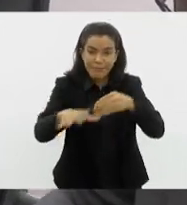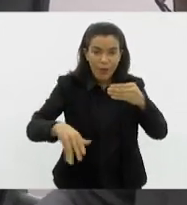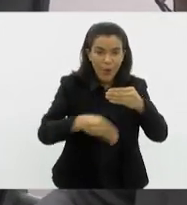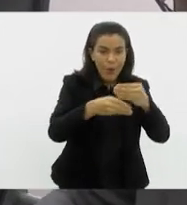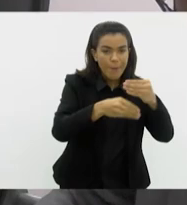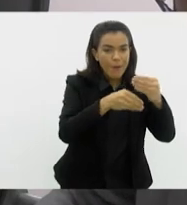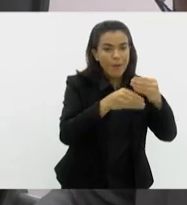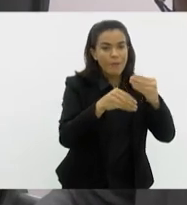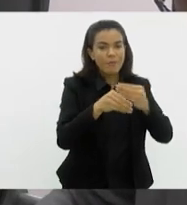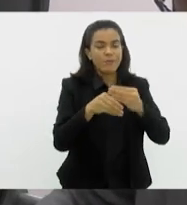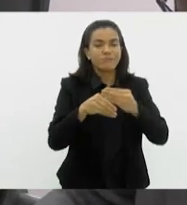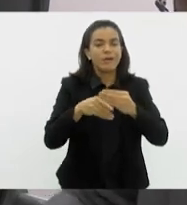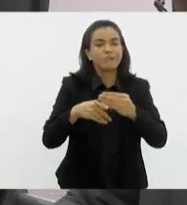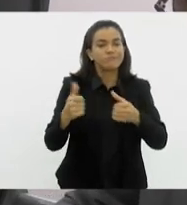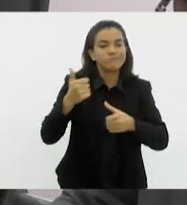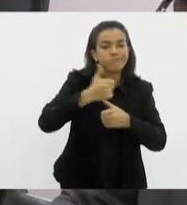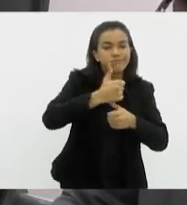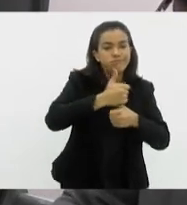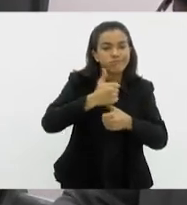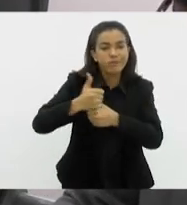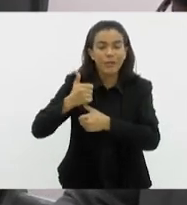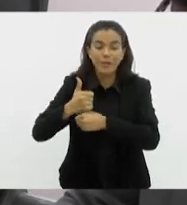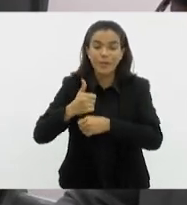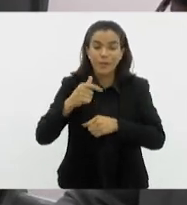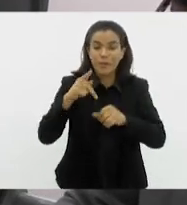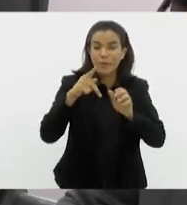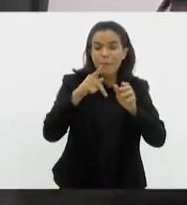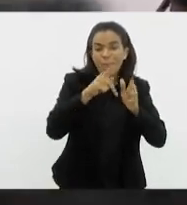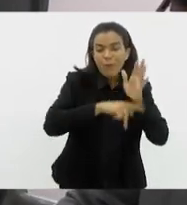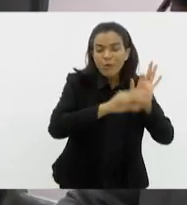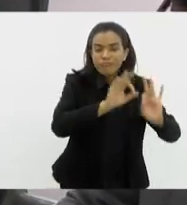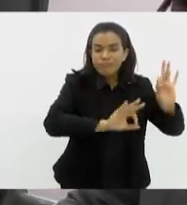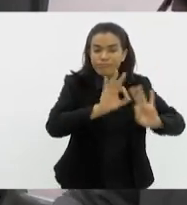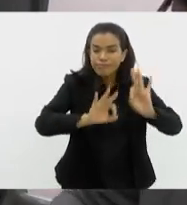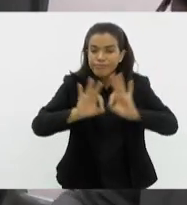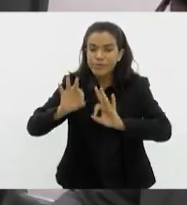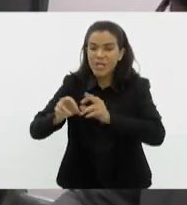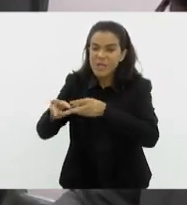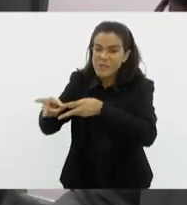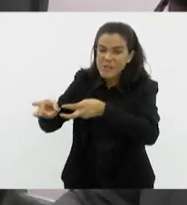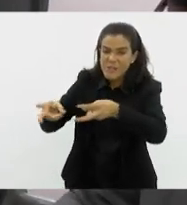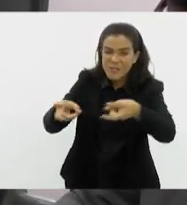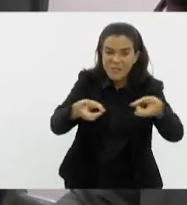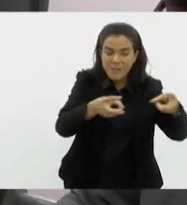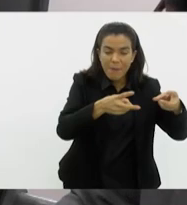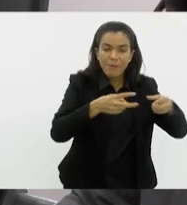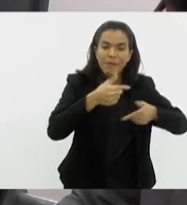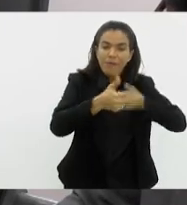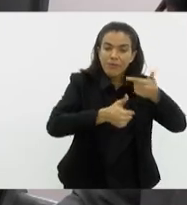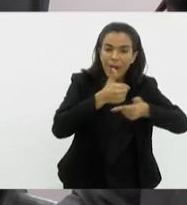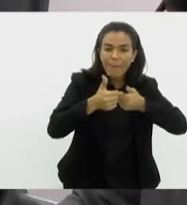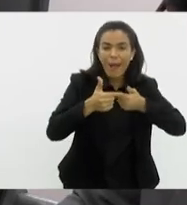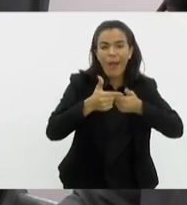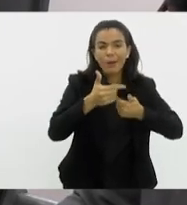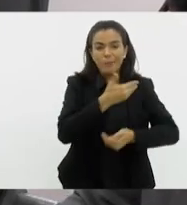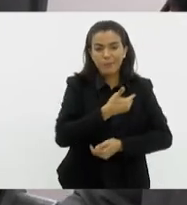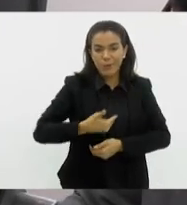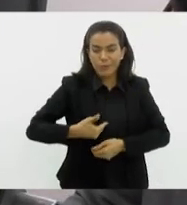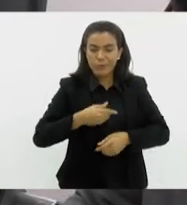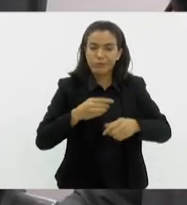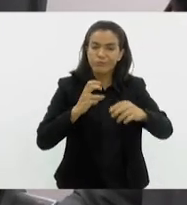complementares, acessórias de projetos associados provenientes da exploração concessionária de serviço público